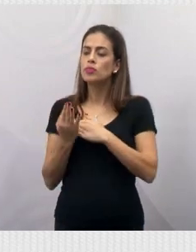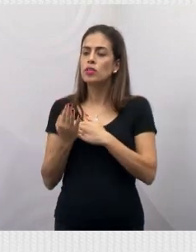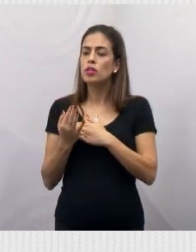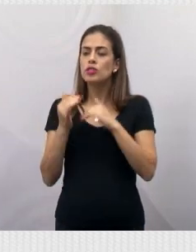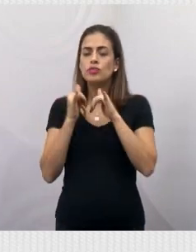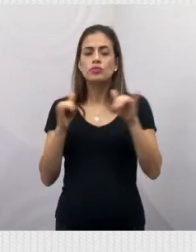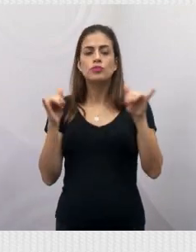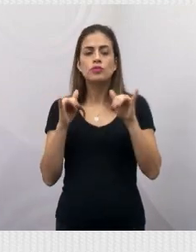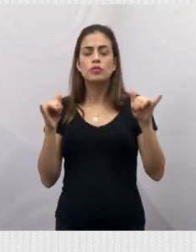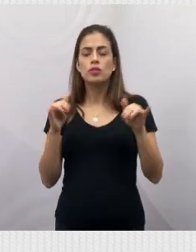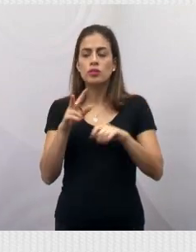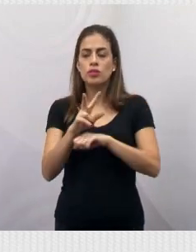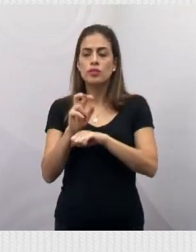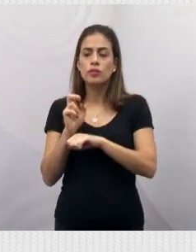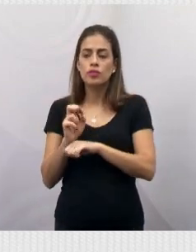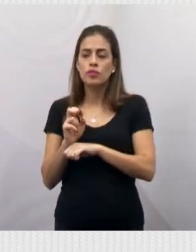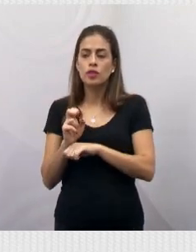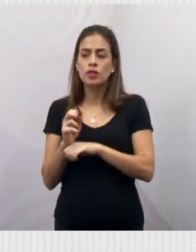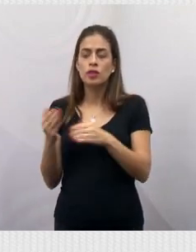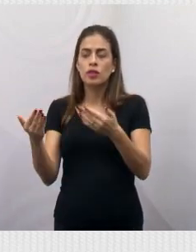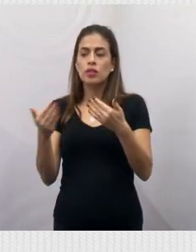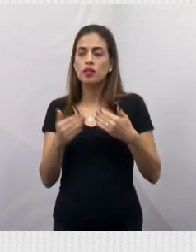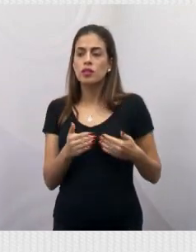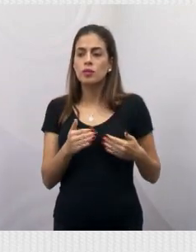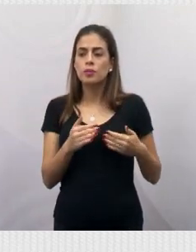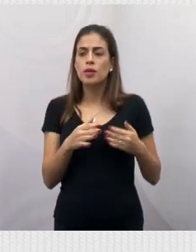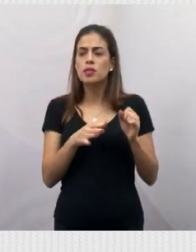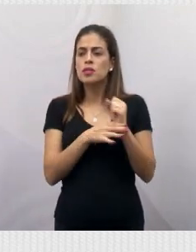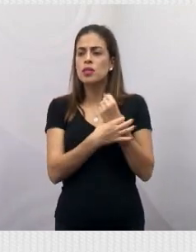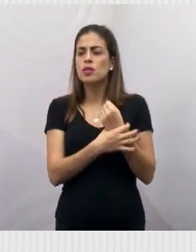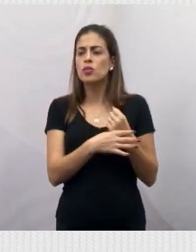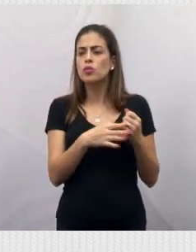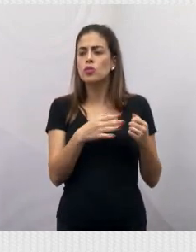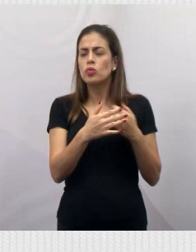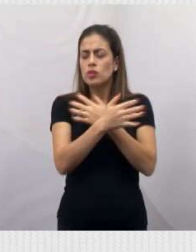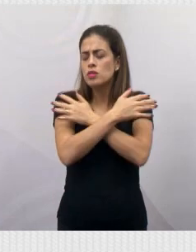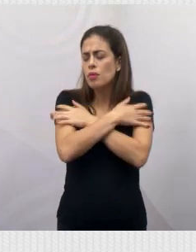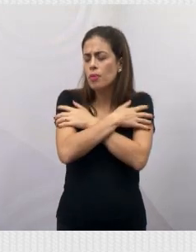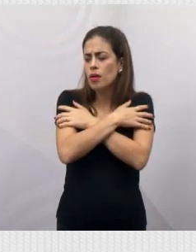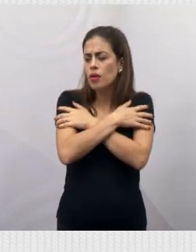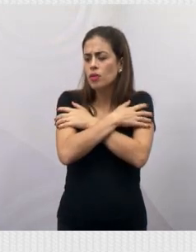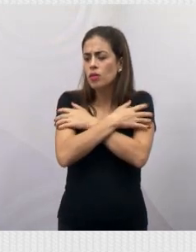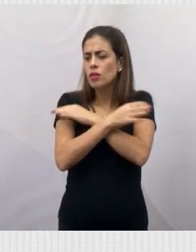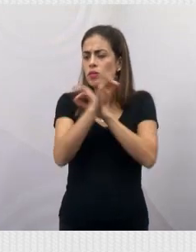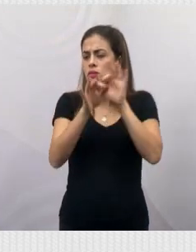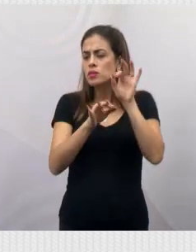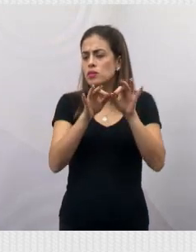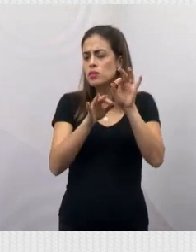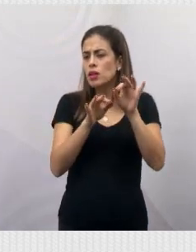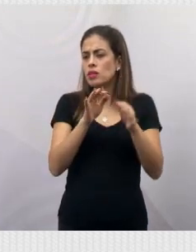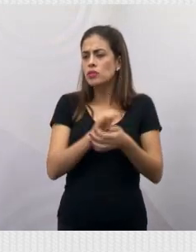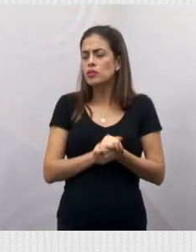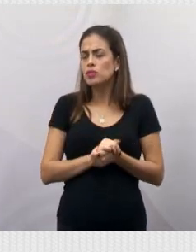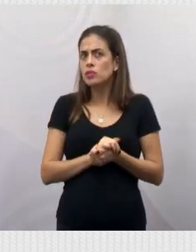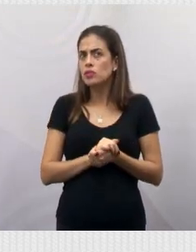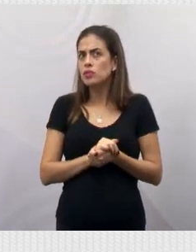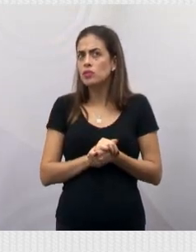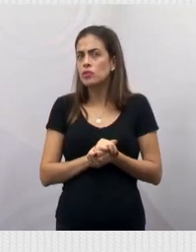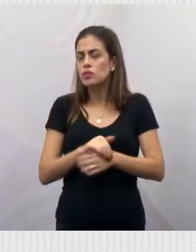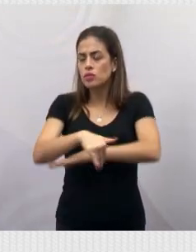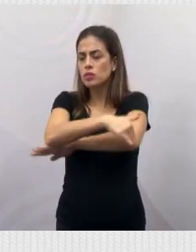divulgação de vagas, atendimento de seguro, desemprego e processos seletivos. O endereço é a Rua Barão de